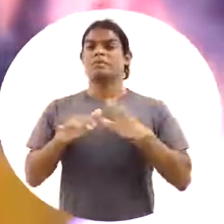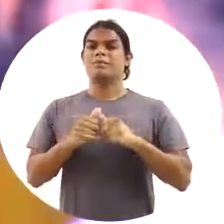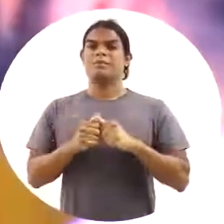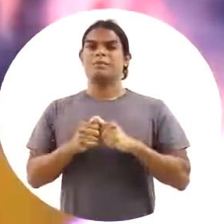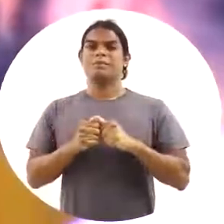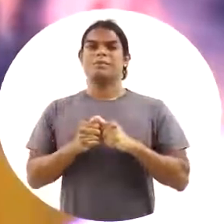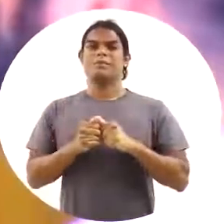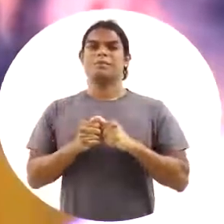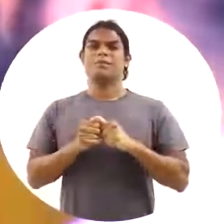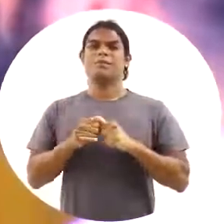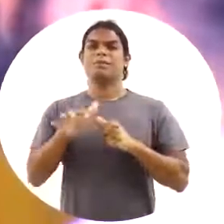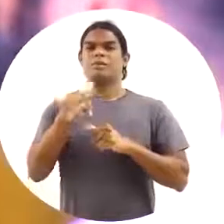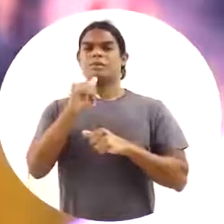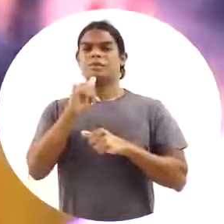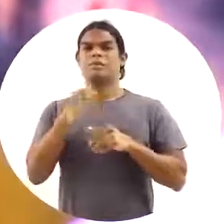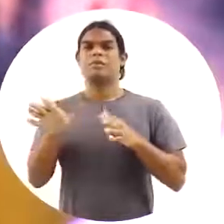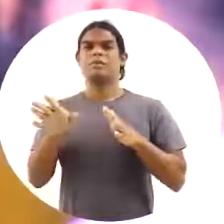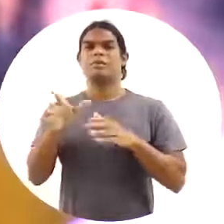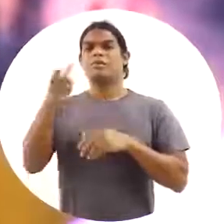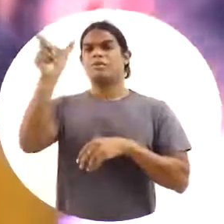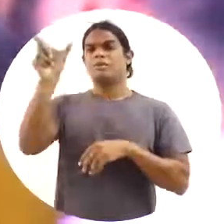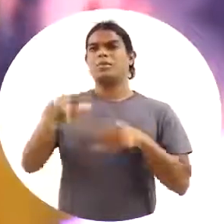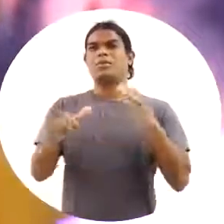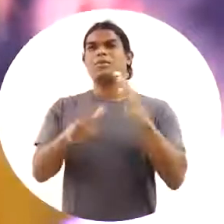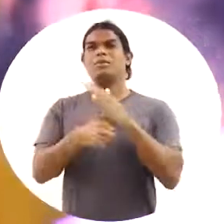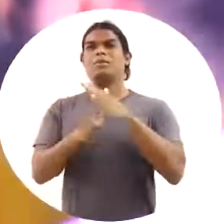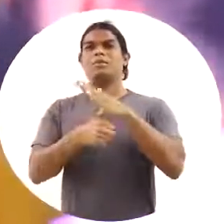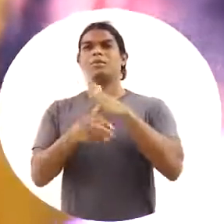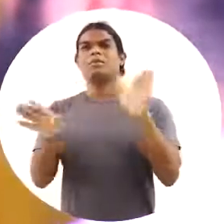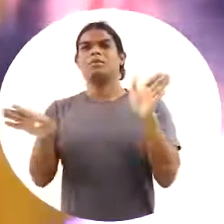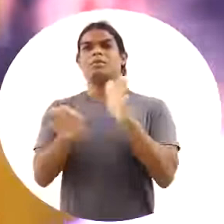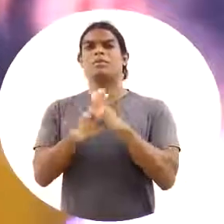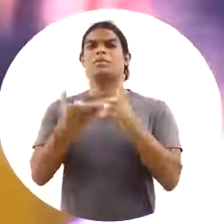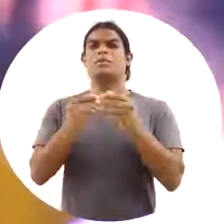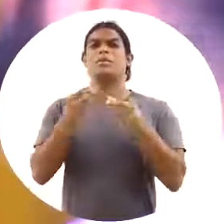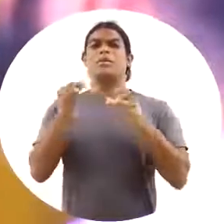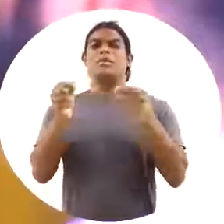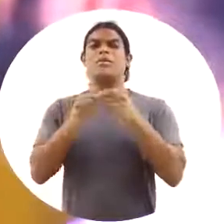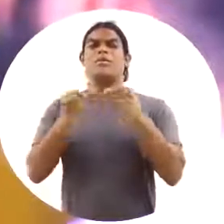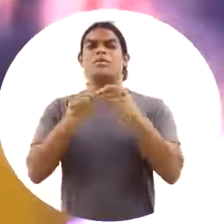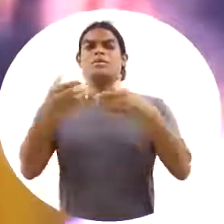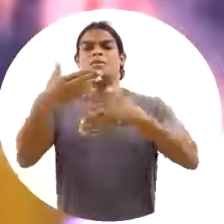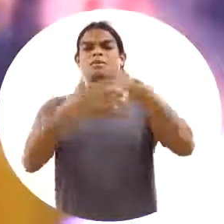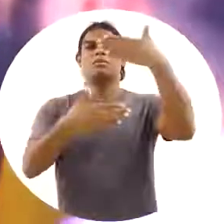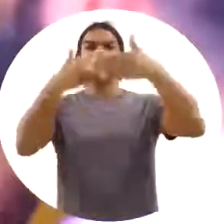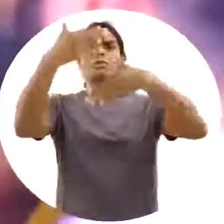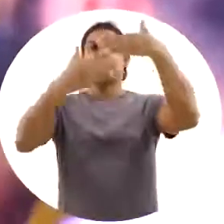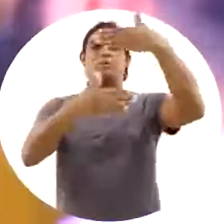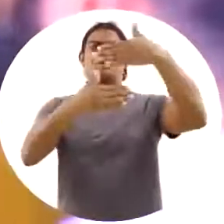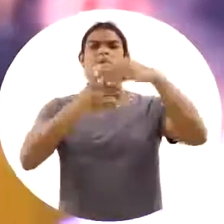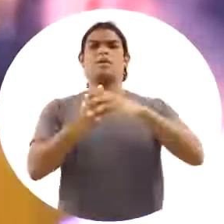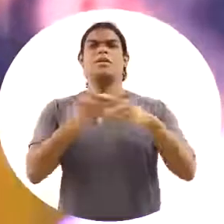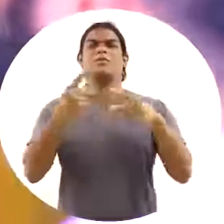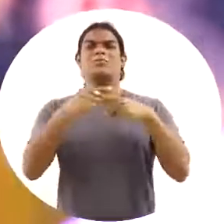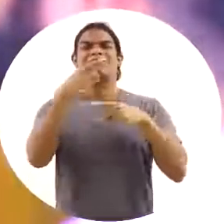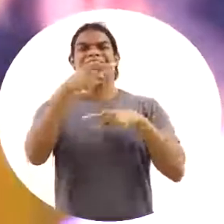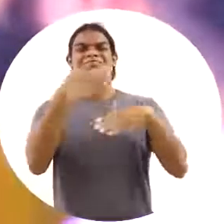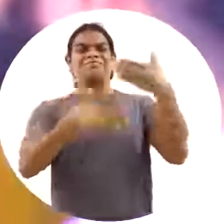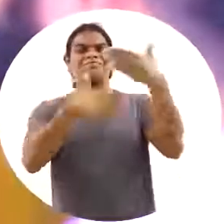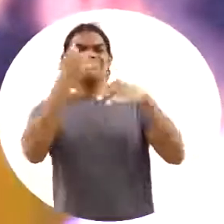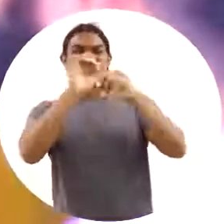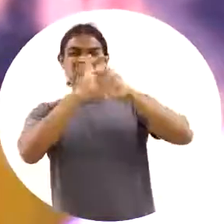dizem, faz uma parede, você não precisa emassar. Bota, apesar de que a gente você vê que a parede está